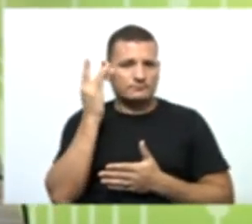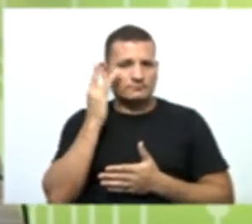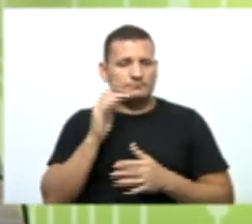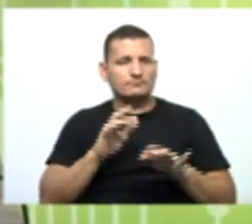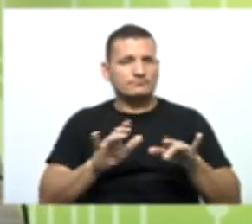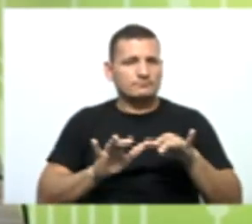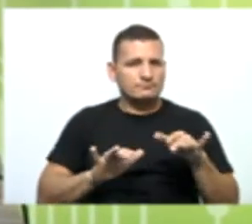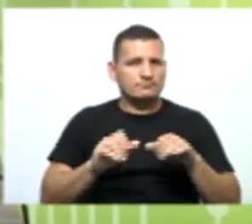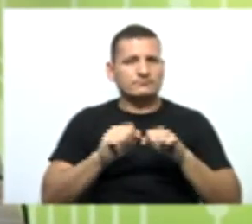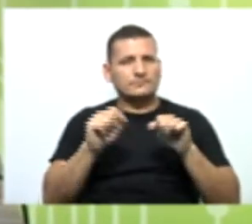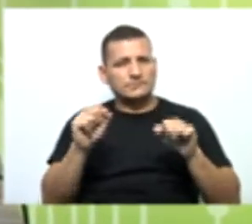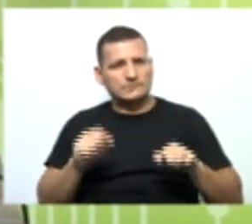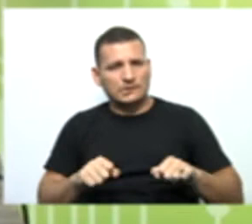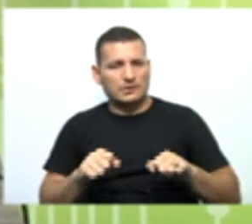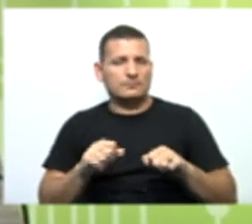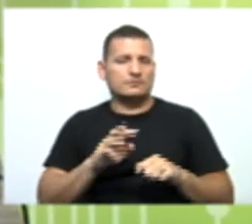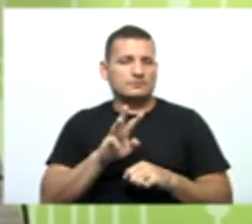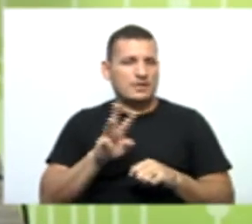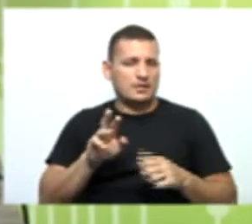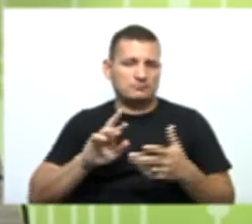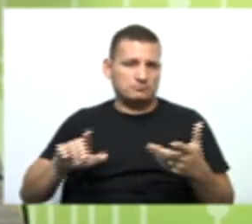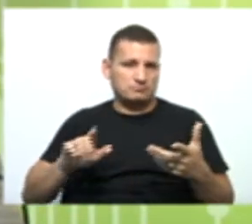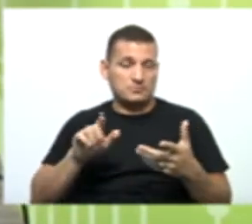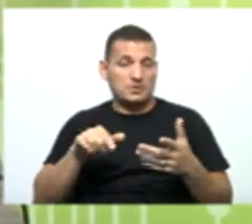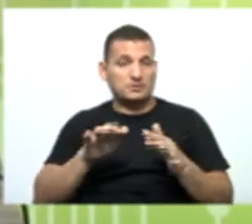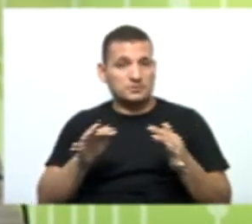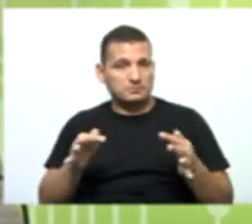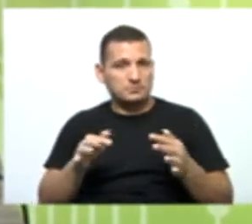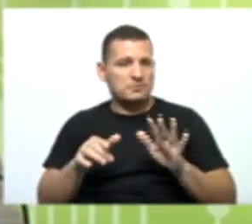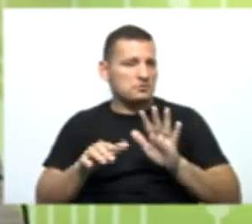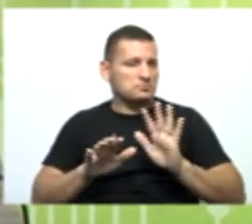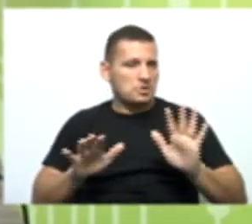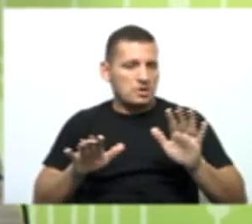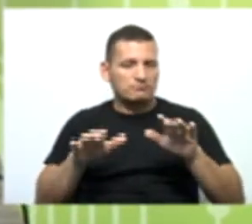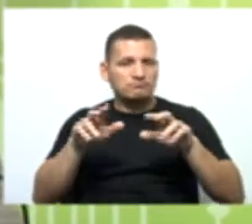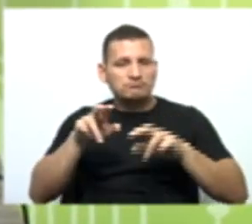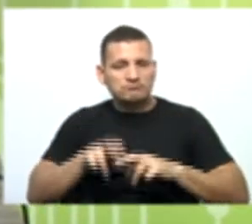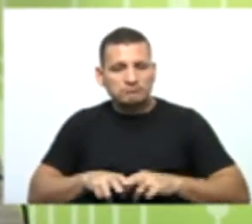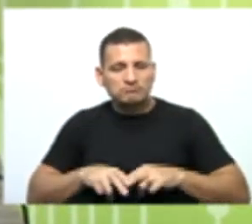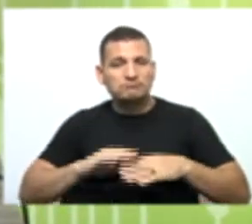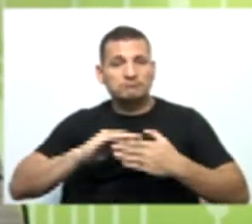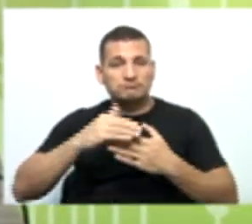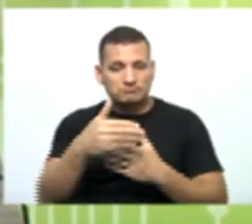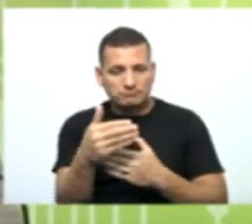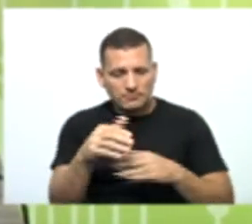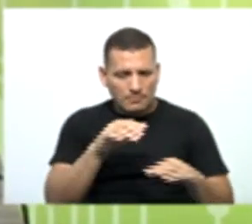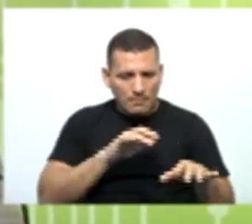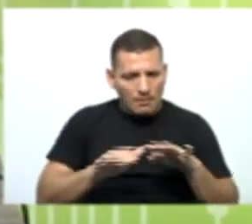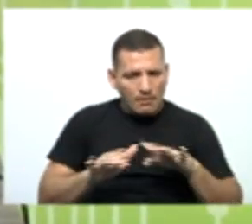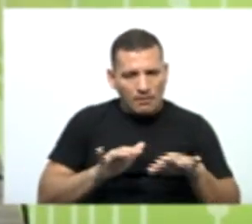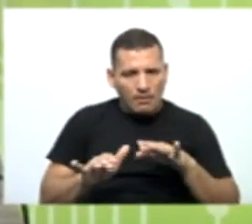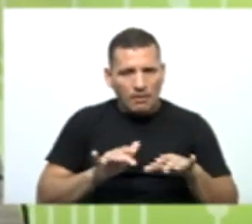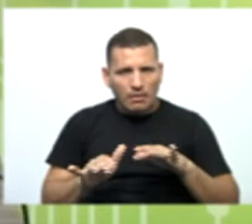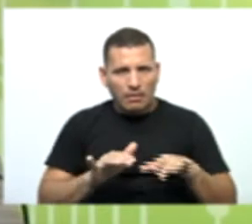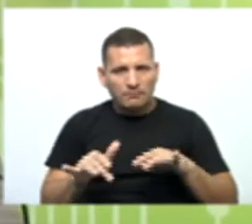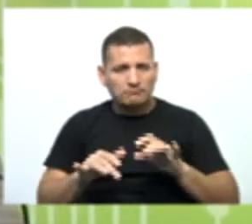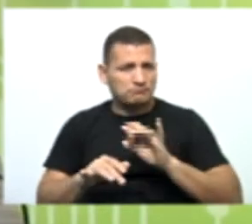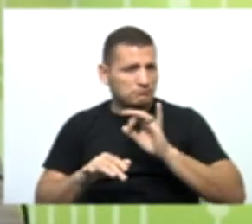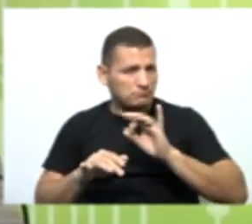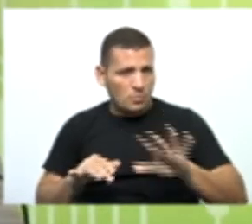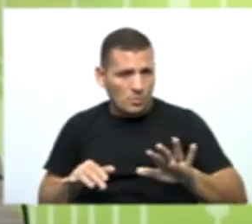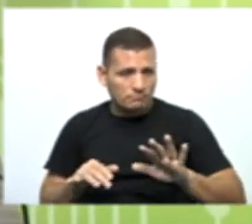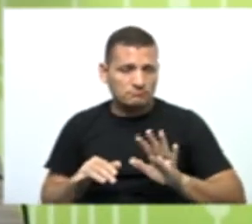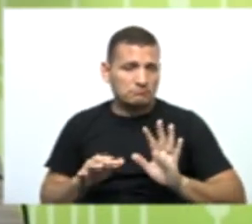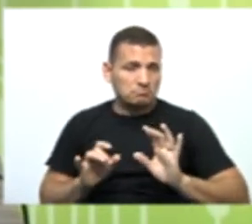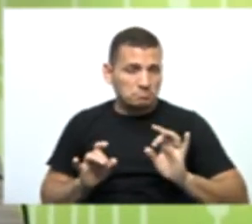um sistema, um software, um site, é muito simples. É só você sentar na frente do computador, começar a escrever e pronto,